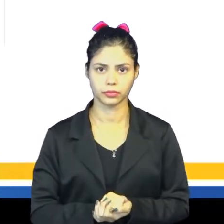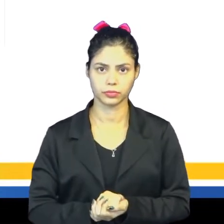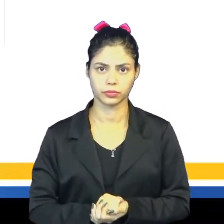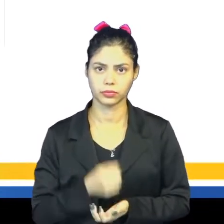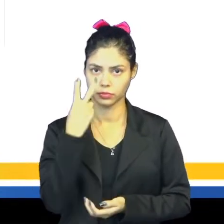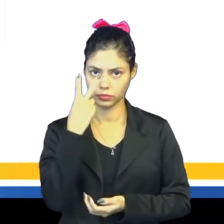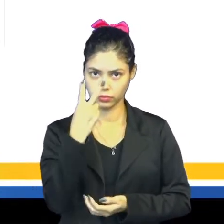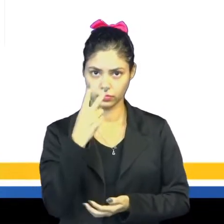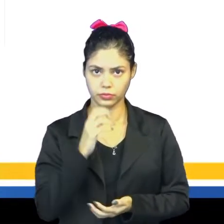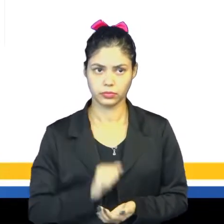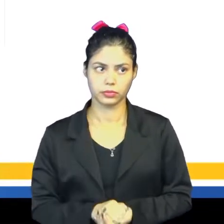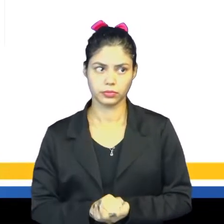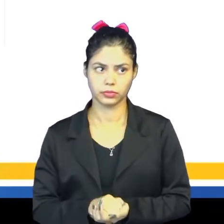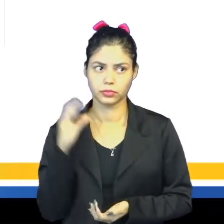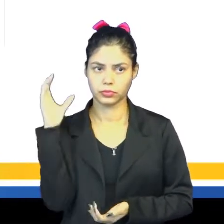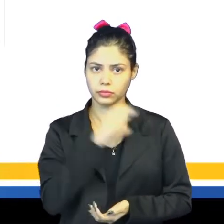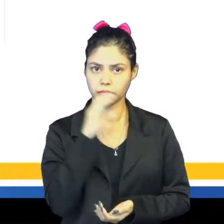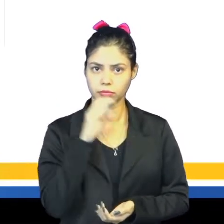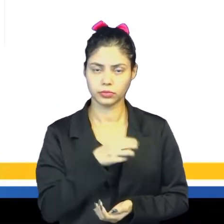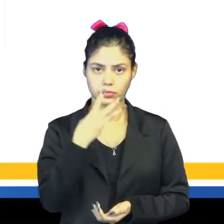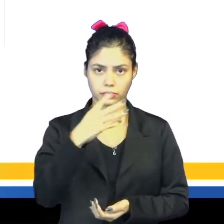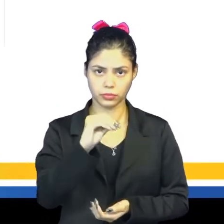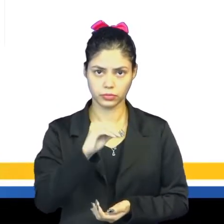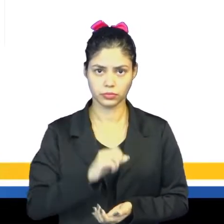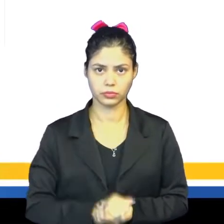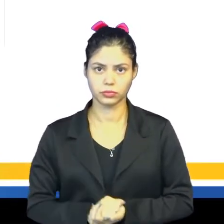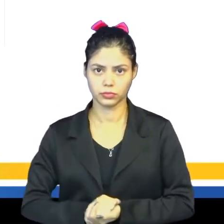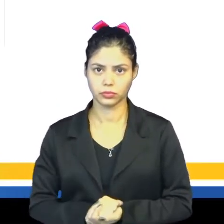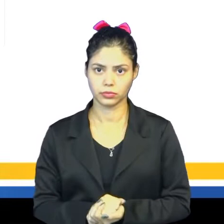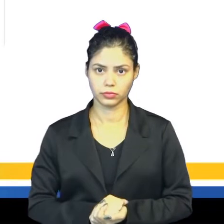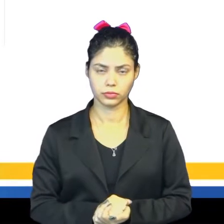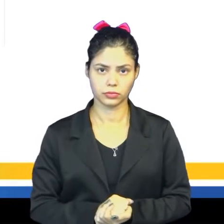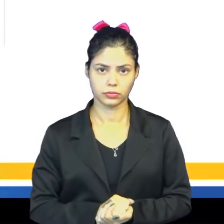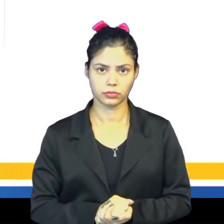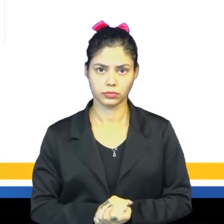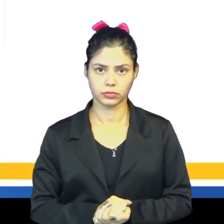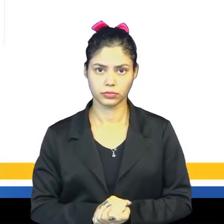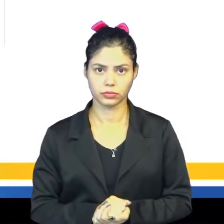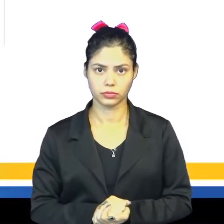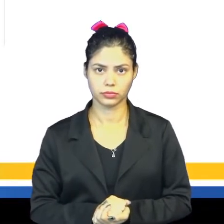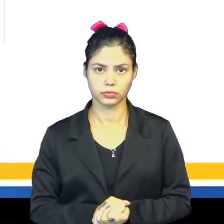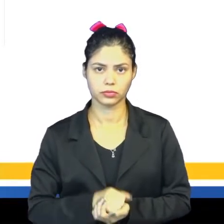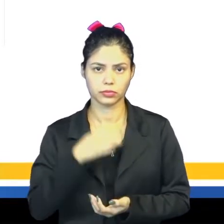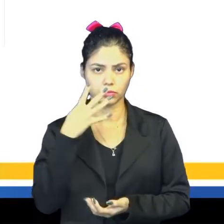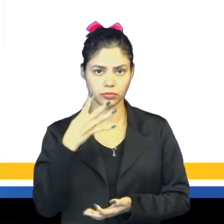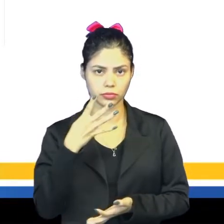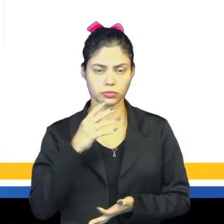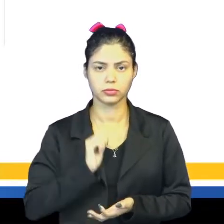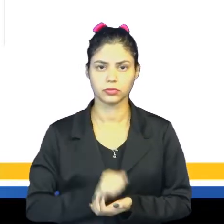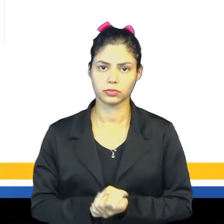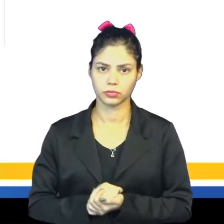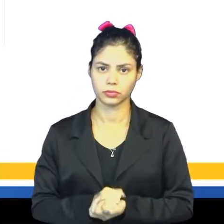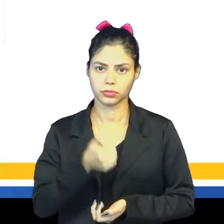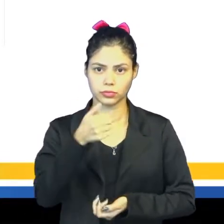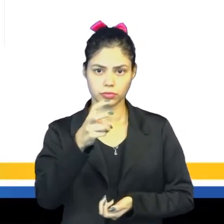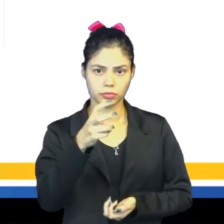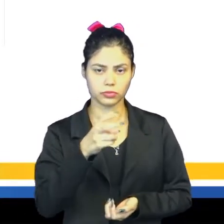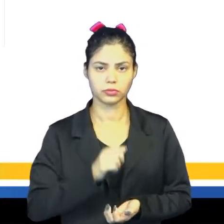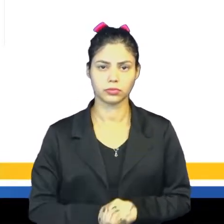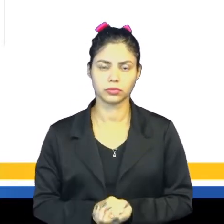aí 2 e a velocidade 30, tá? 4, velocidade